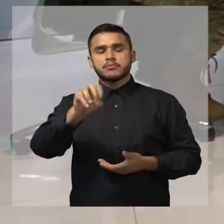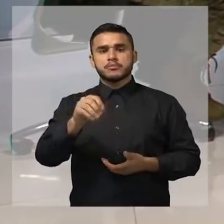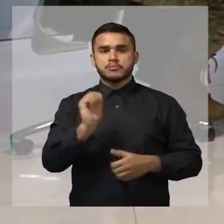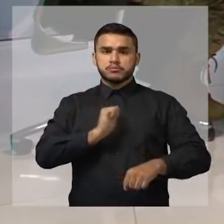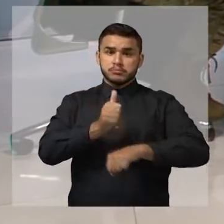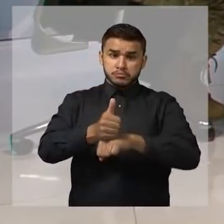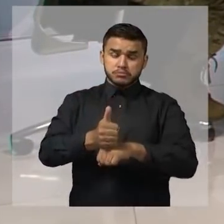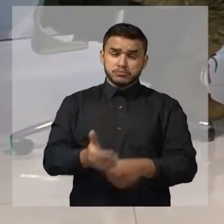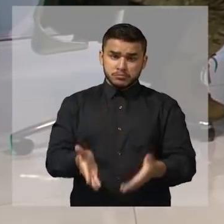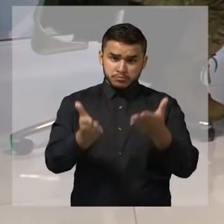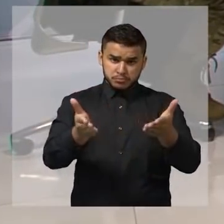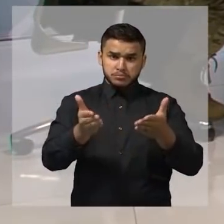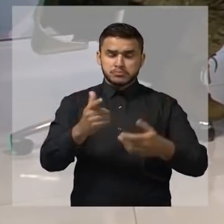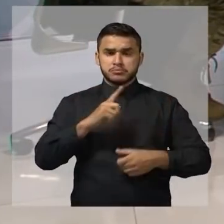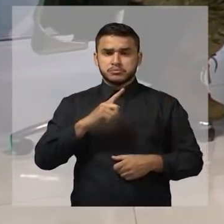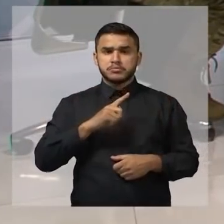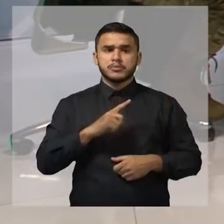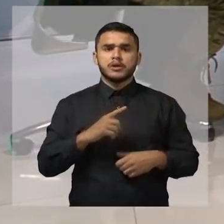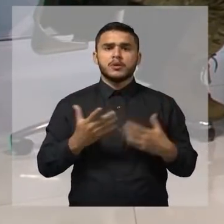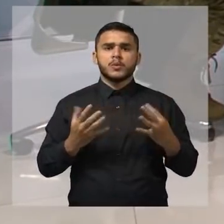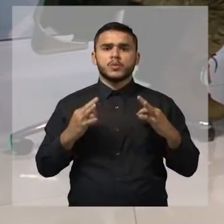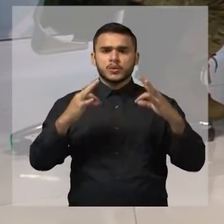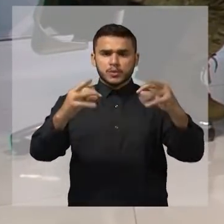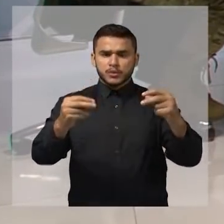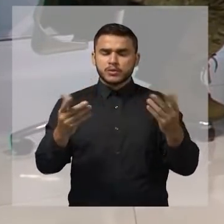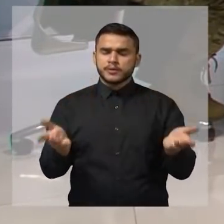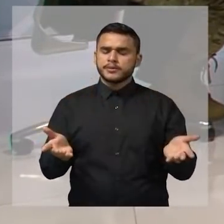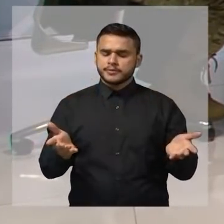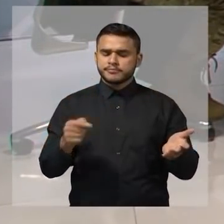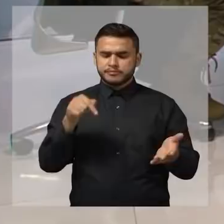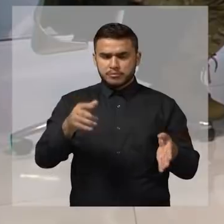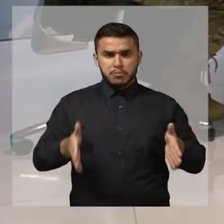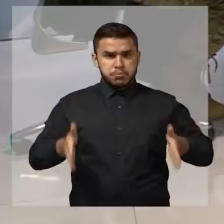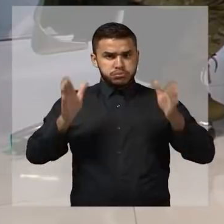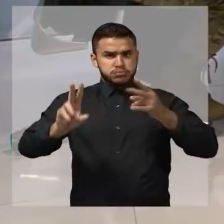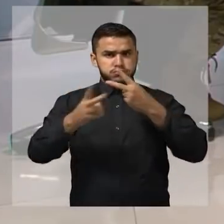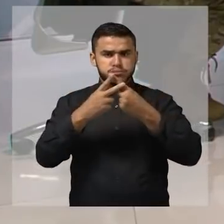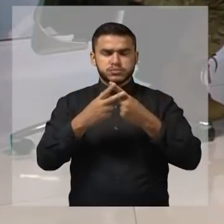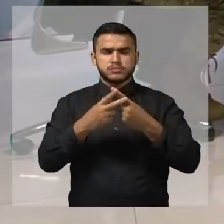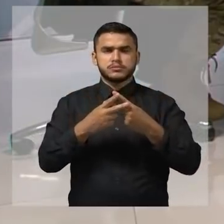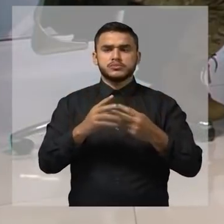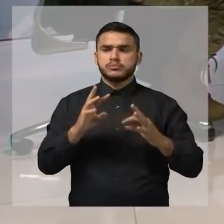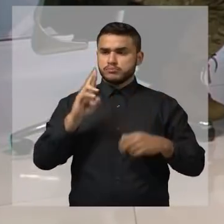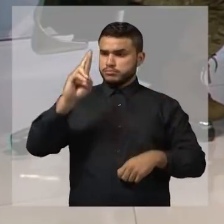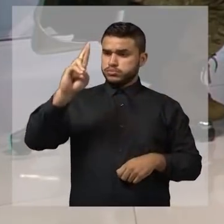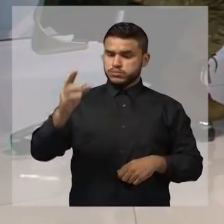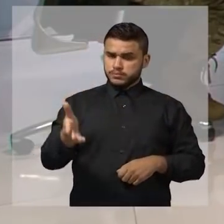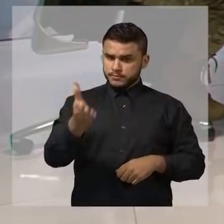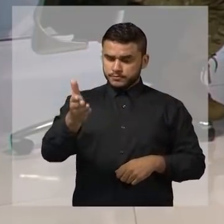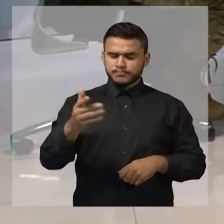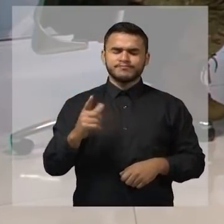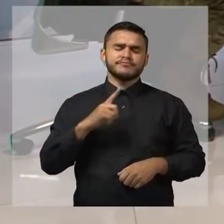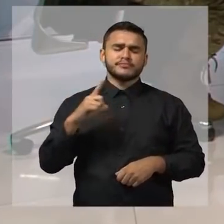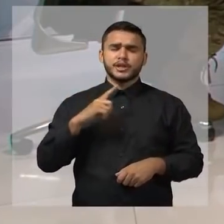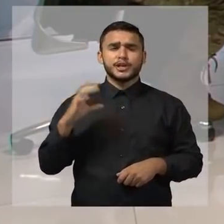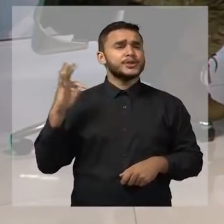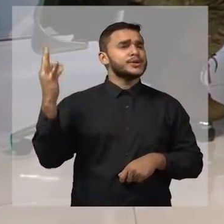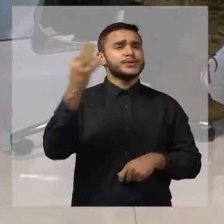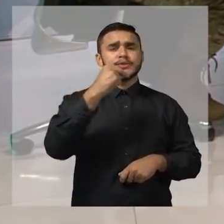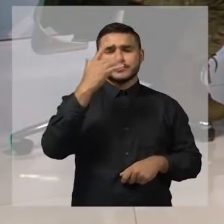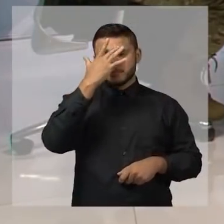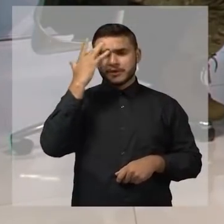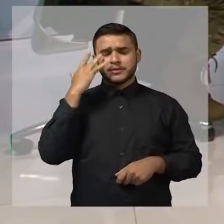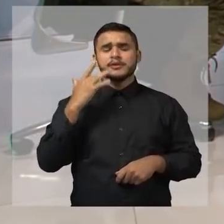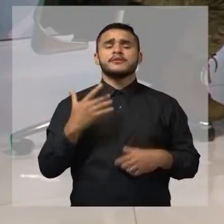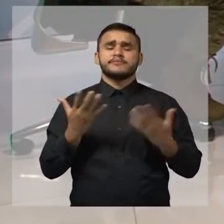do sistema prisional do estado, havia internalizado já pela sociedade, e isso